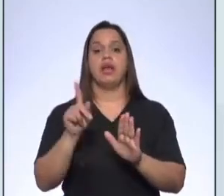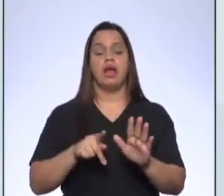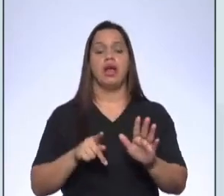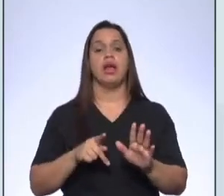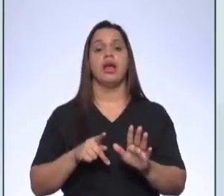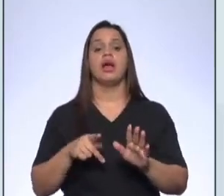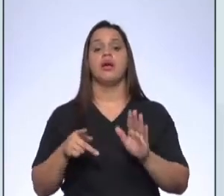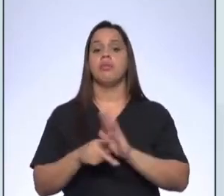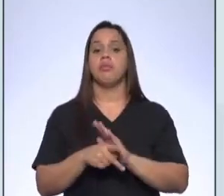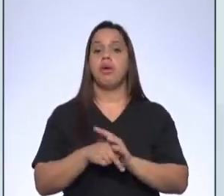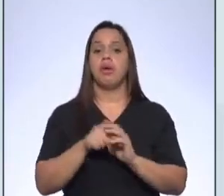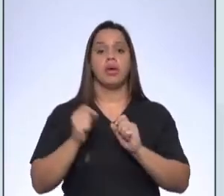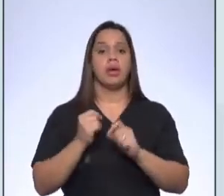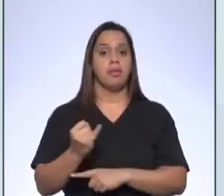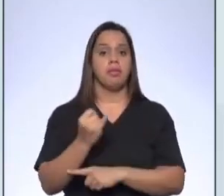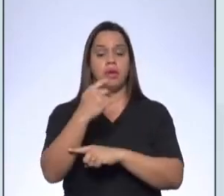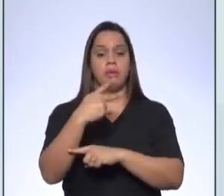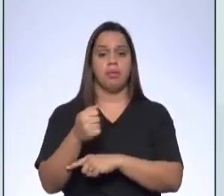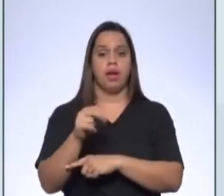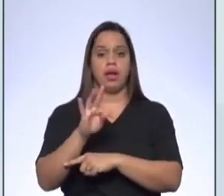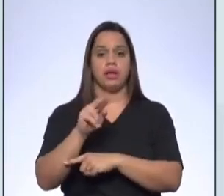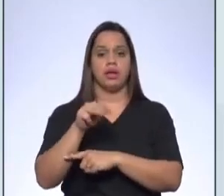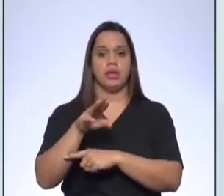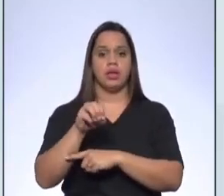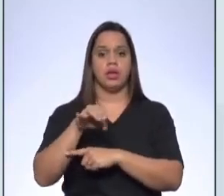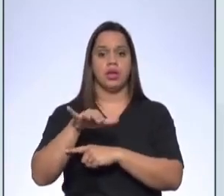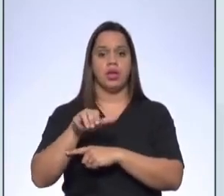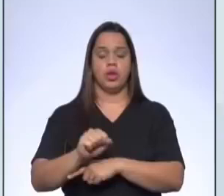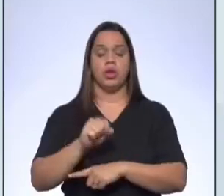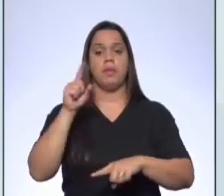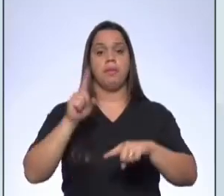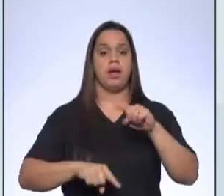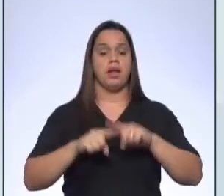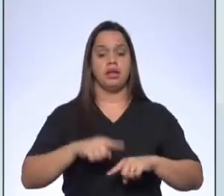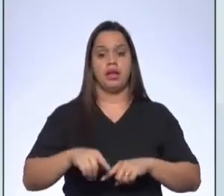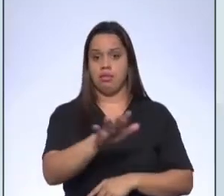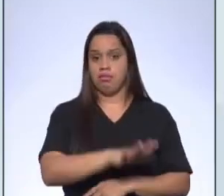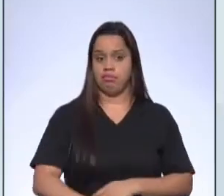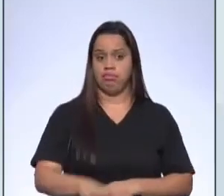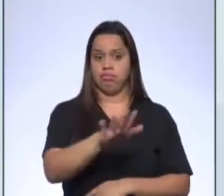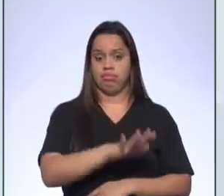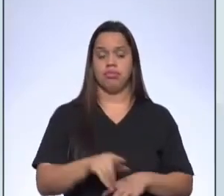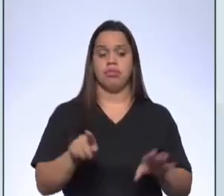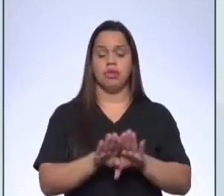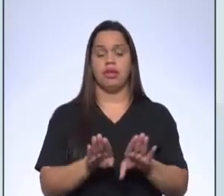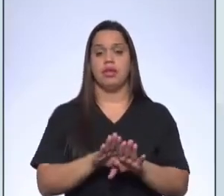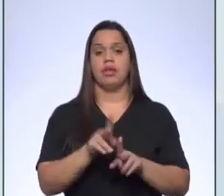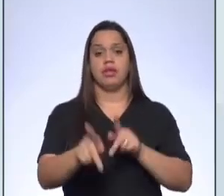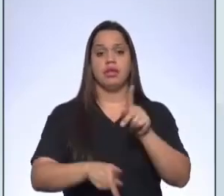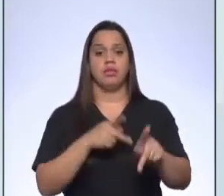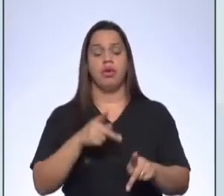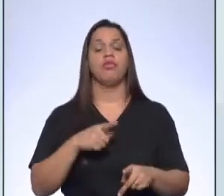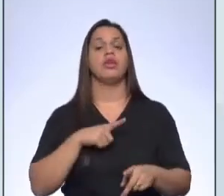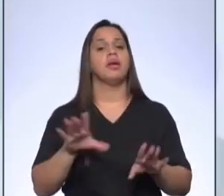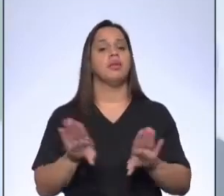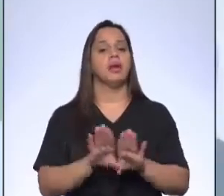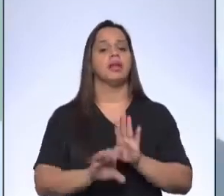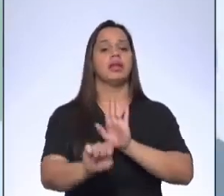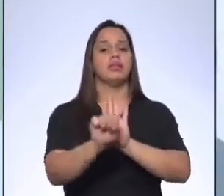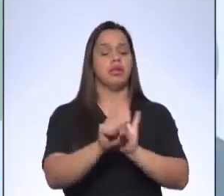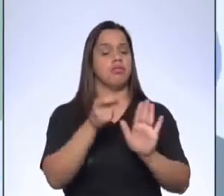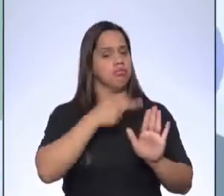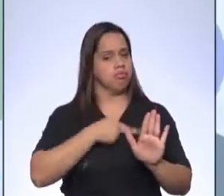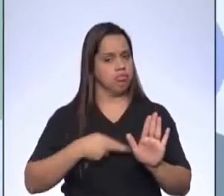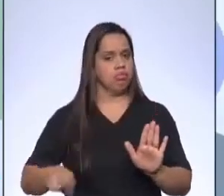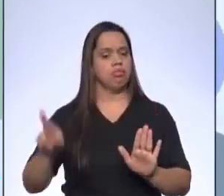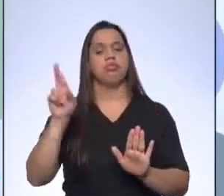patrimônio material dessas civilizações e possuem, da mesma forma, significados